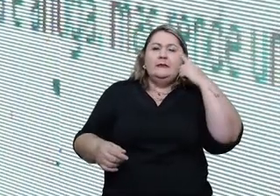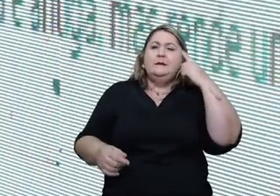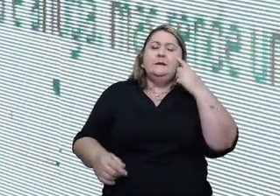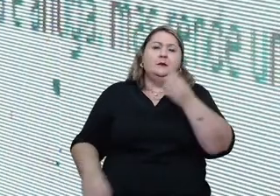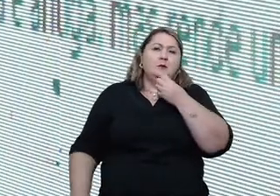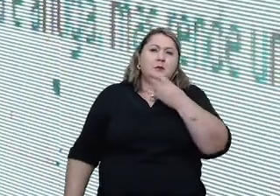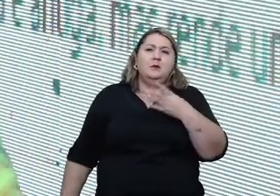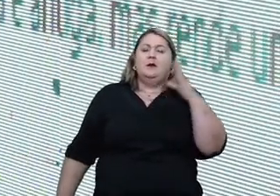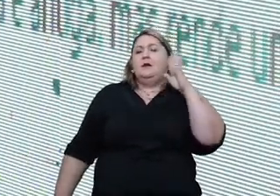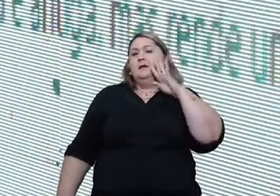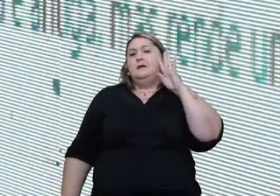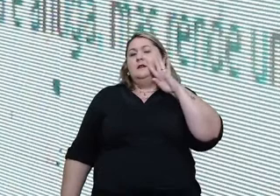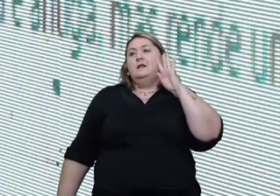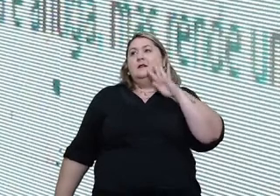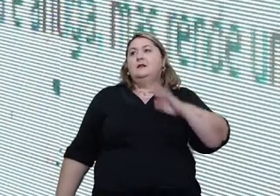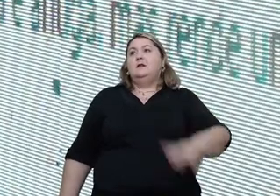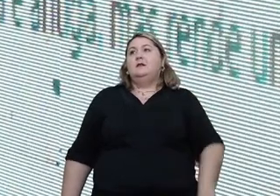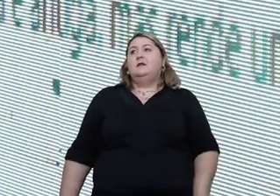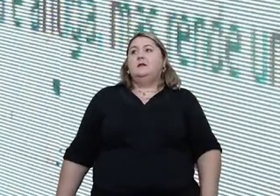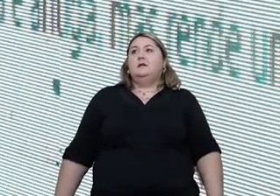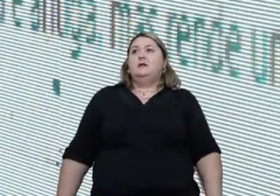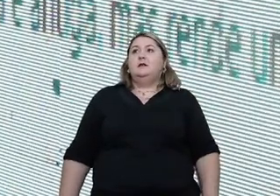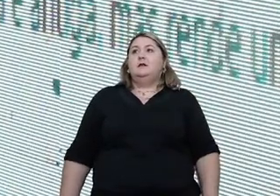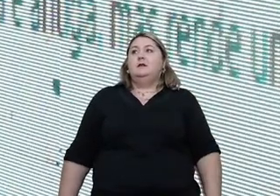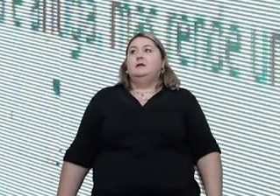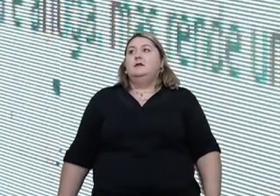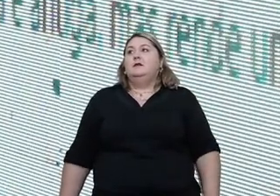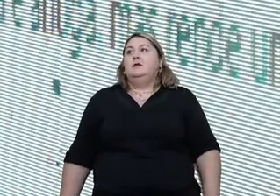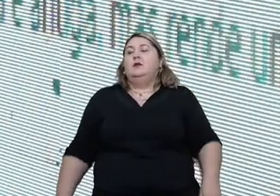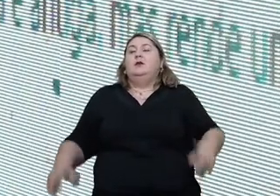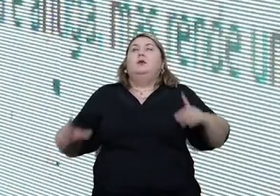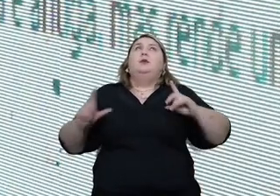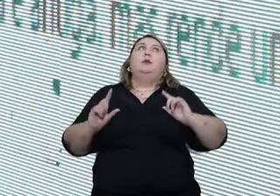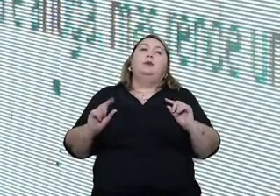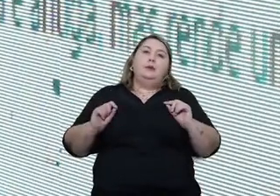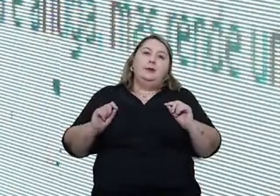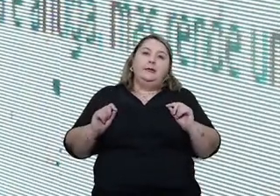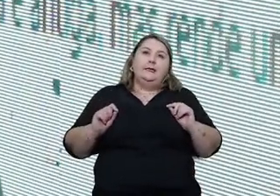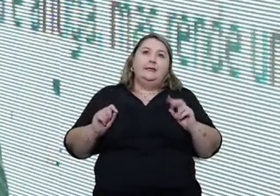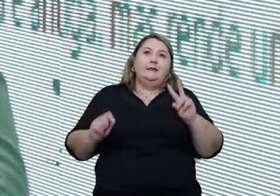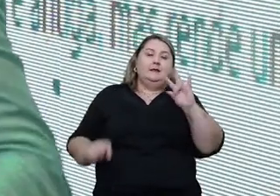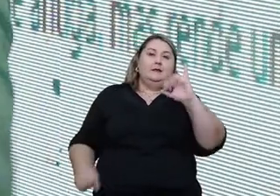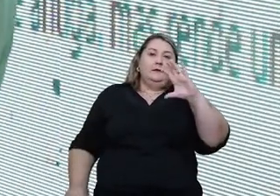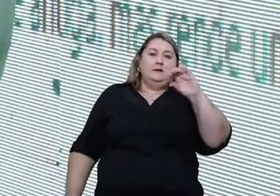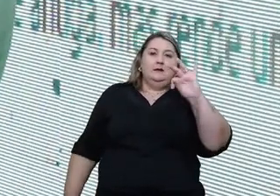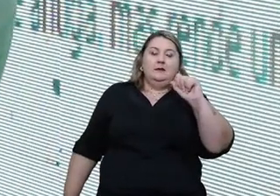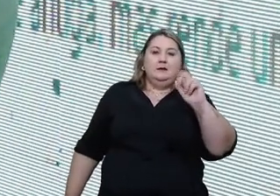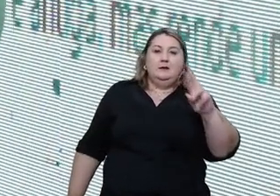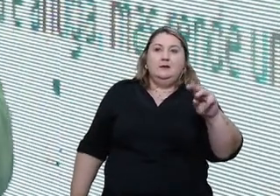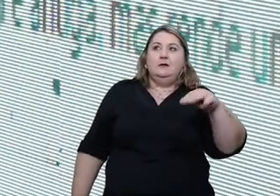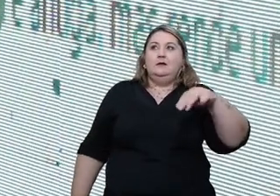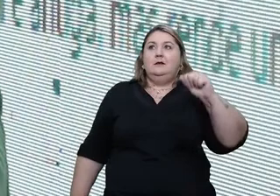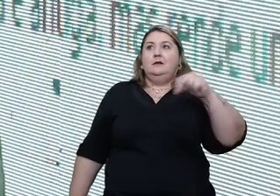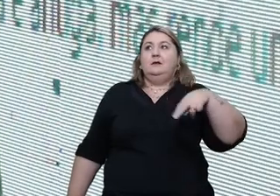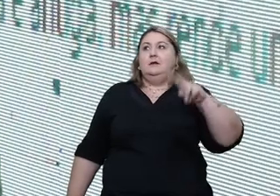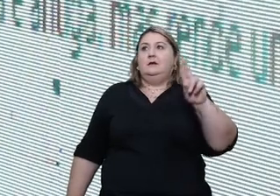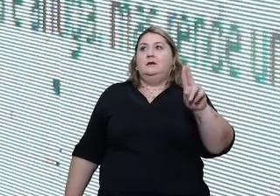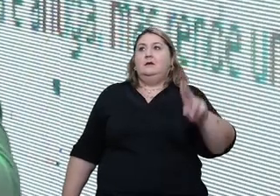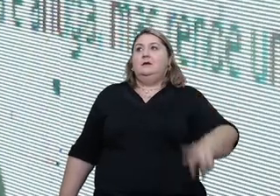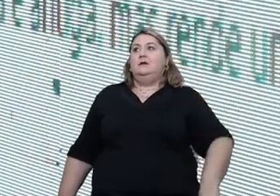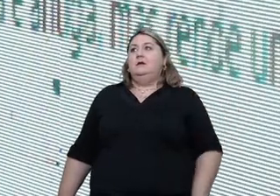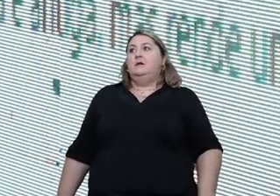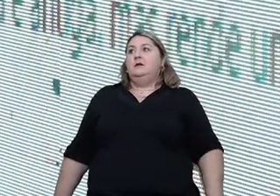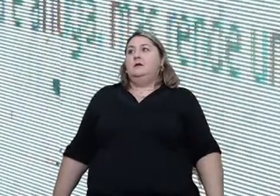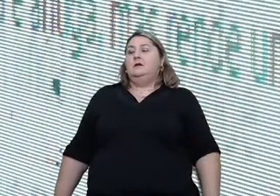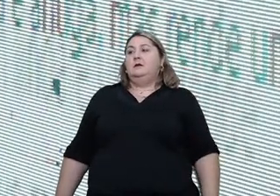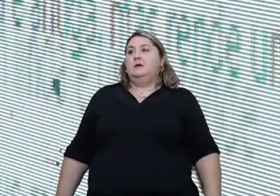muito pensamento positivo, muito legal. Agora eu vou conversar tranquilo aqui. Vitor, Malu, eu voltei aqui pra gente remarcar a data aqui